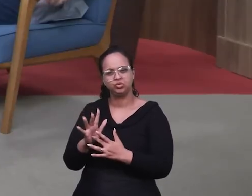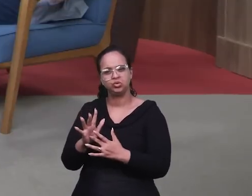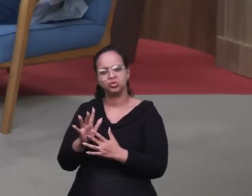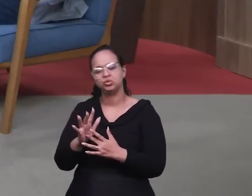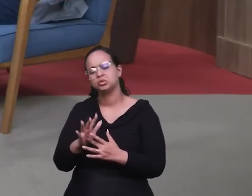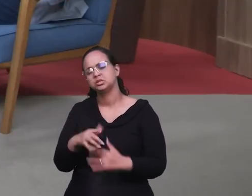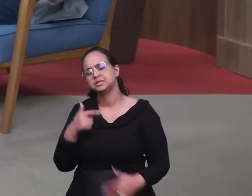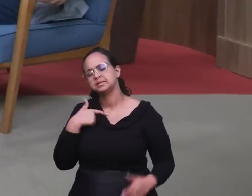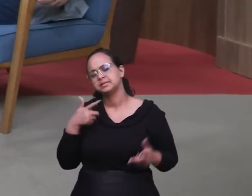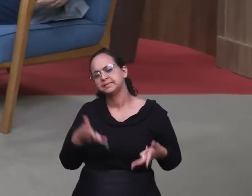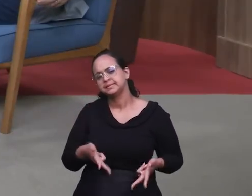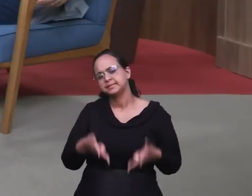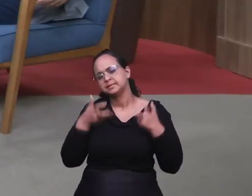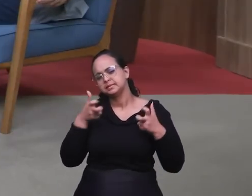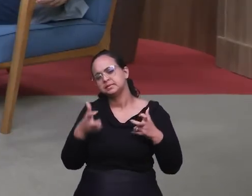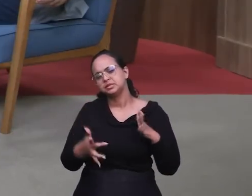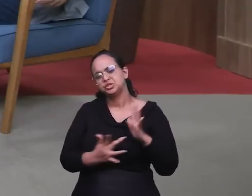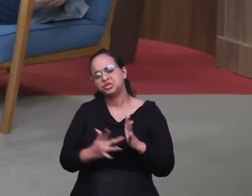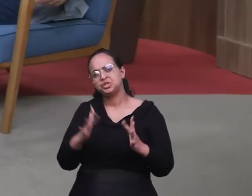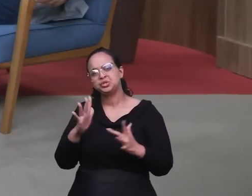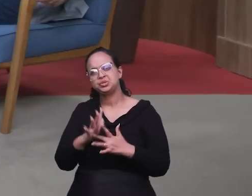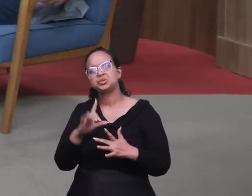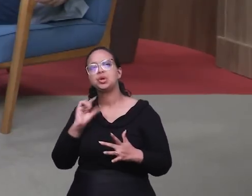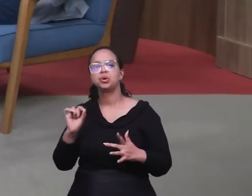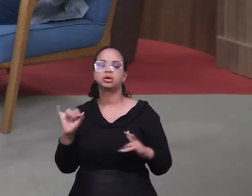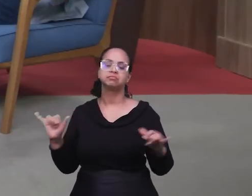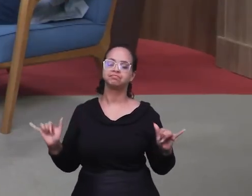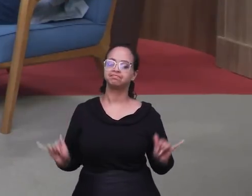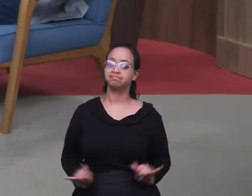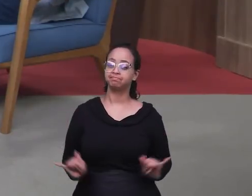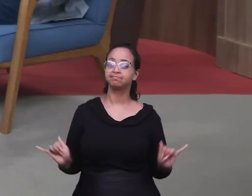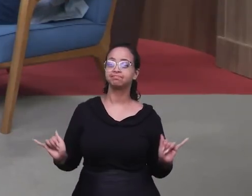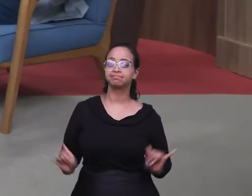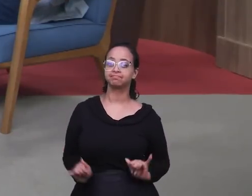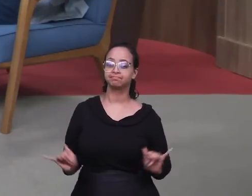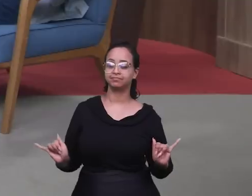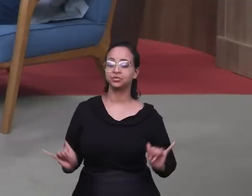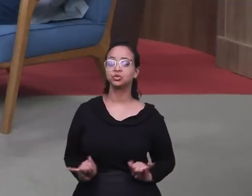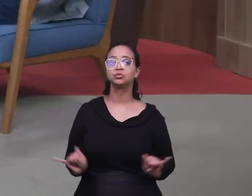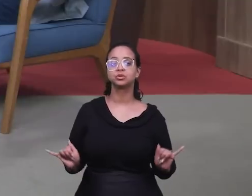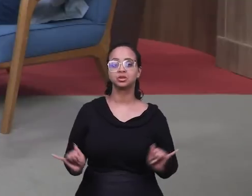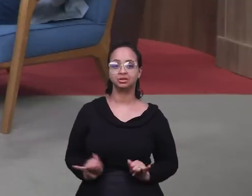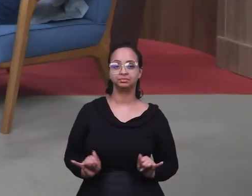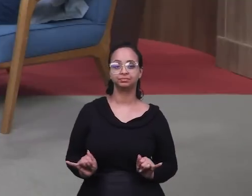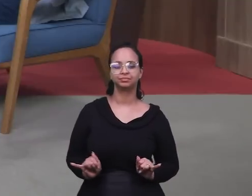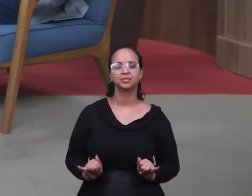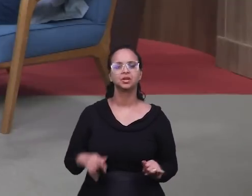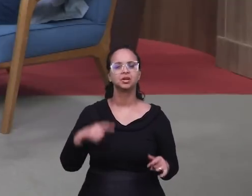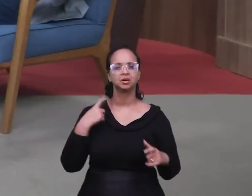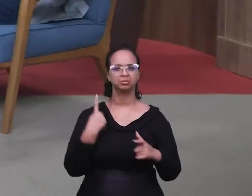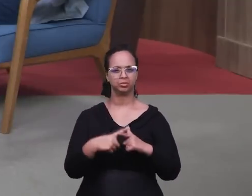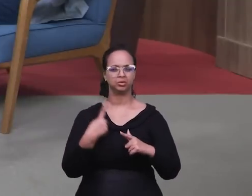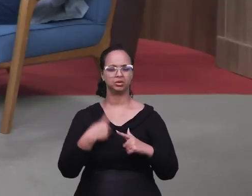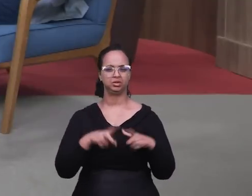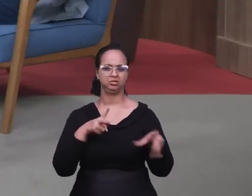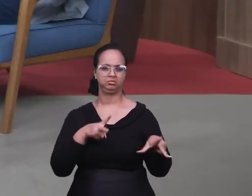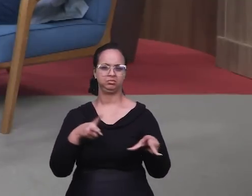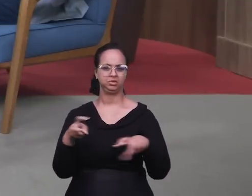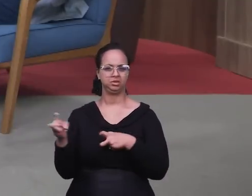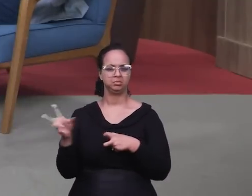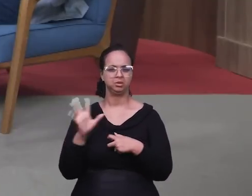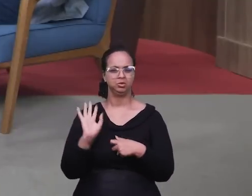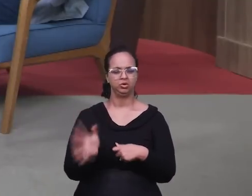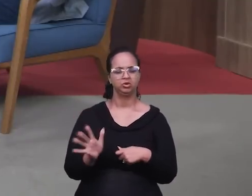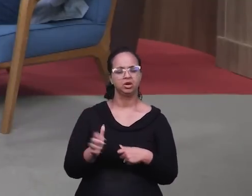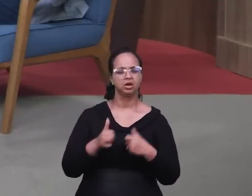Jesus, reconhece em Jesus, é o seu sofrimento. Exatamente. Nós vemos, e nós